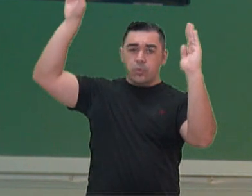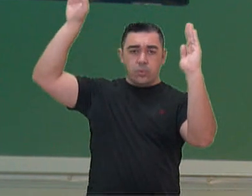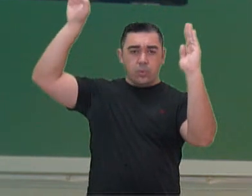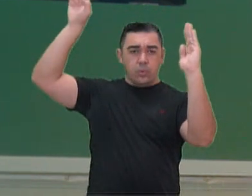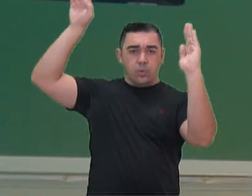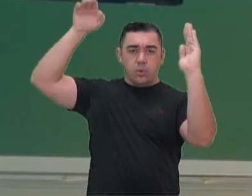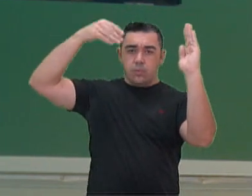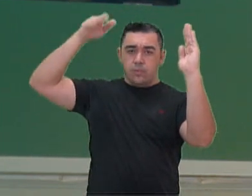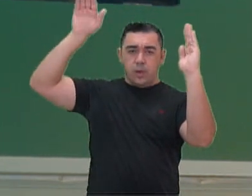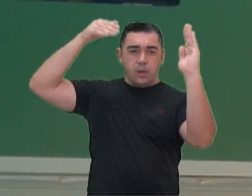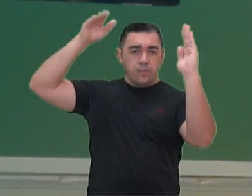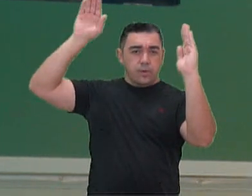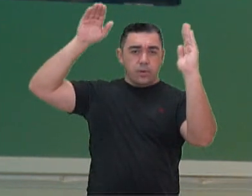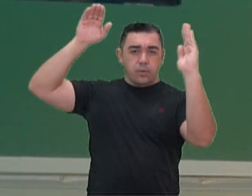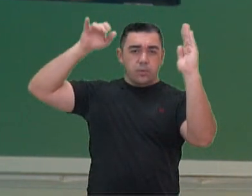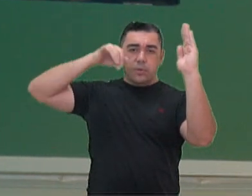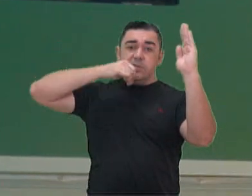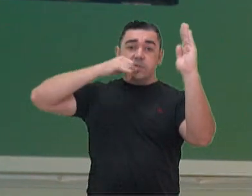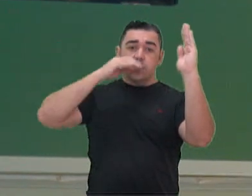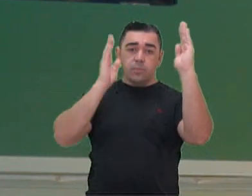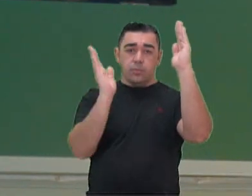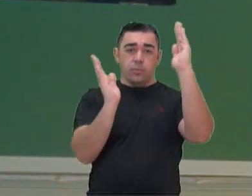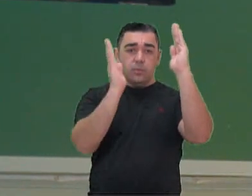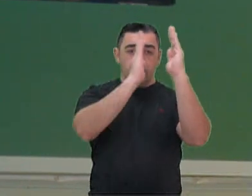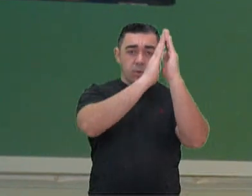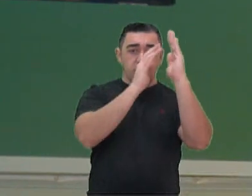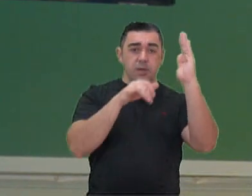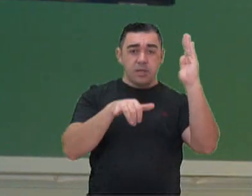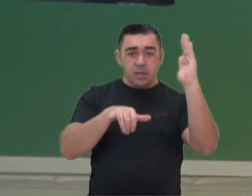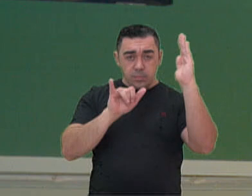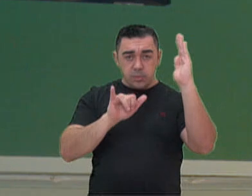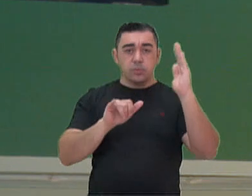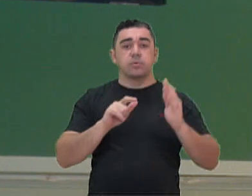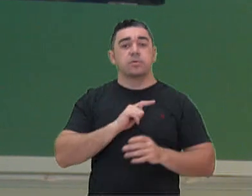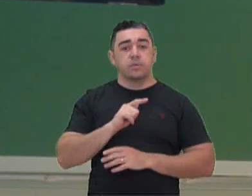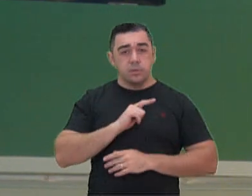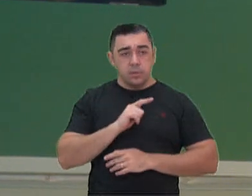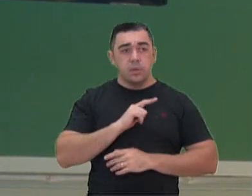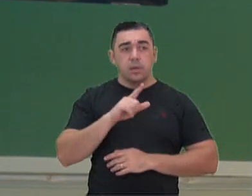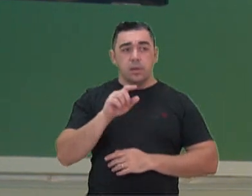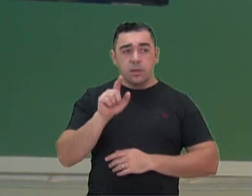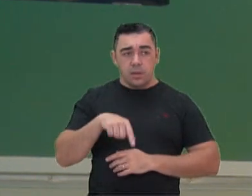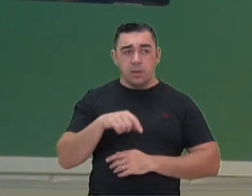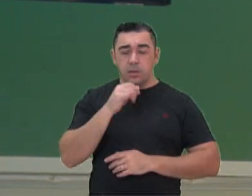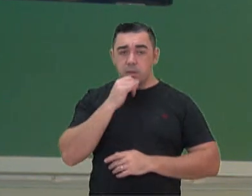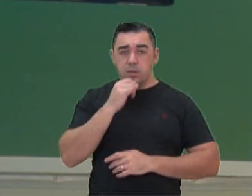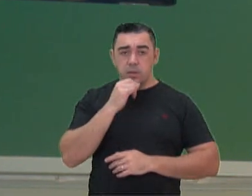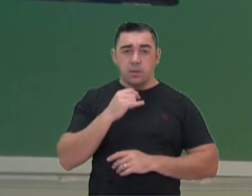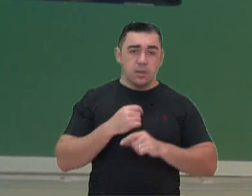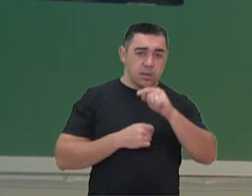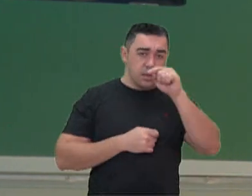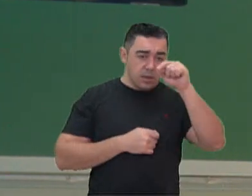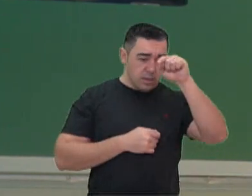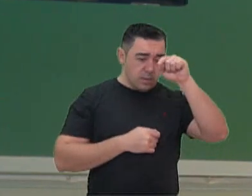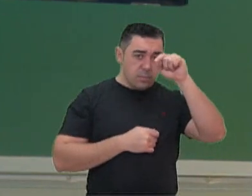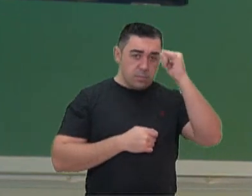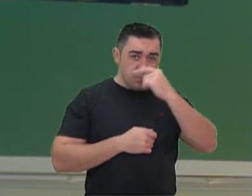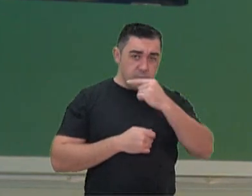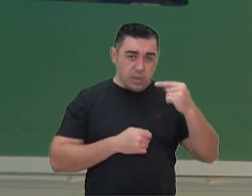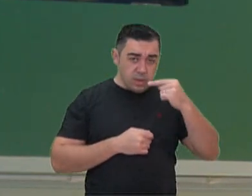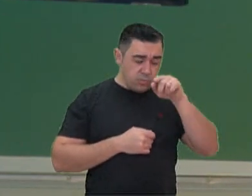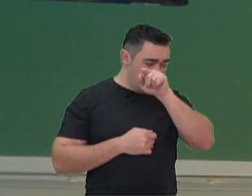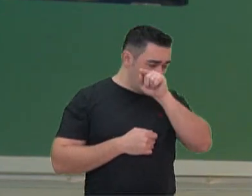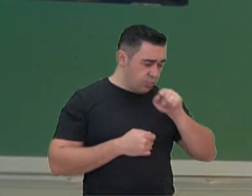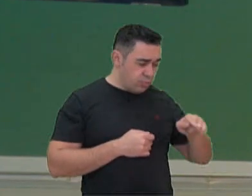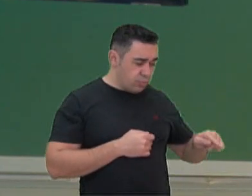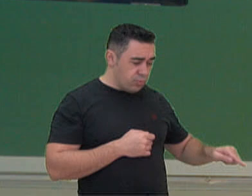projetar ela em y, você tem valores de imagem desde menos infinito até